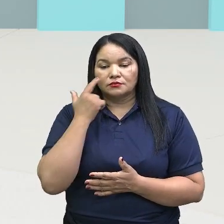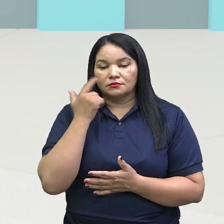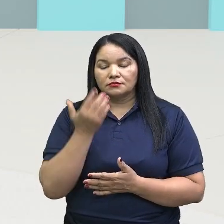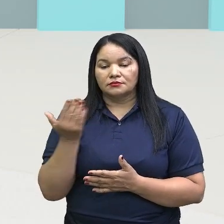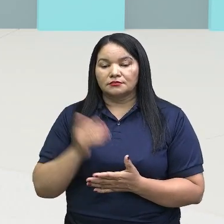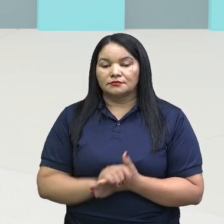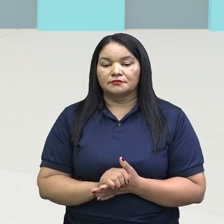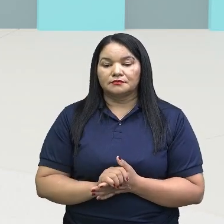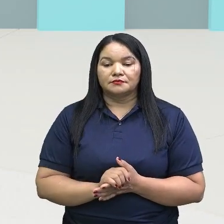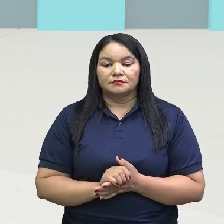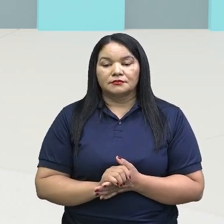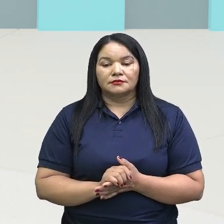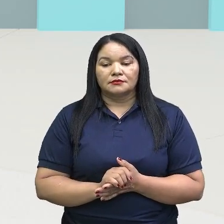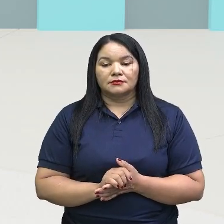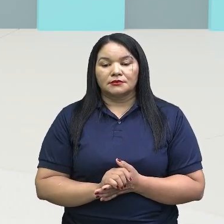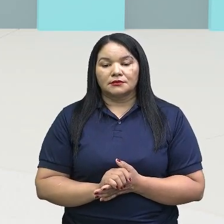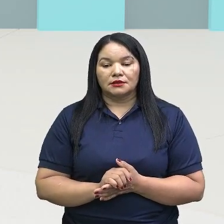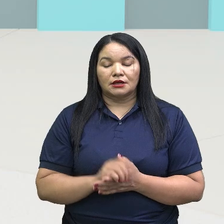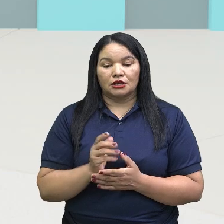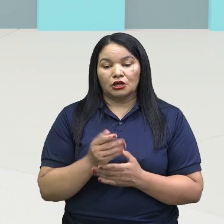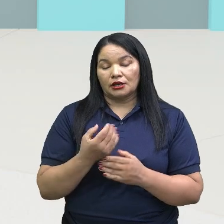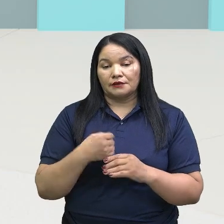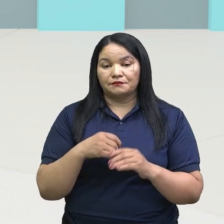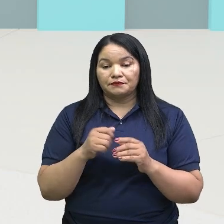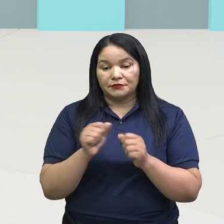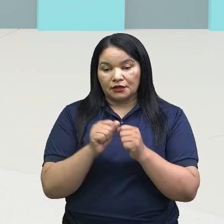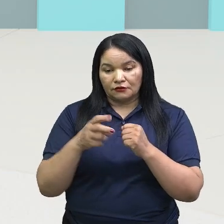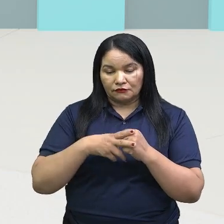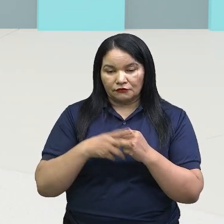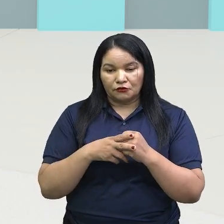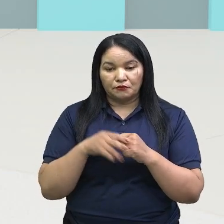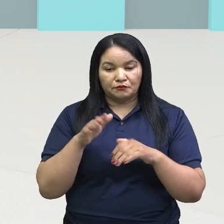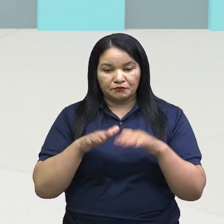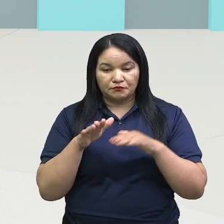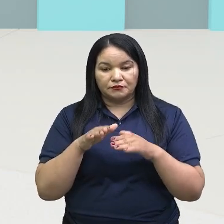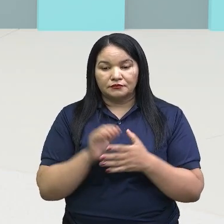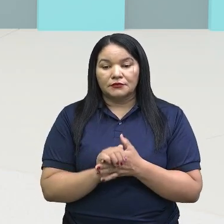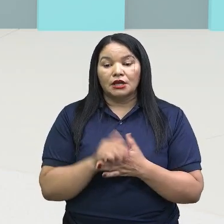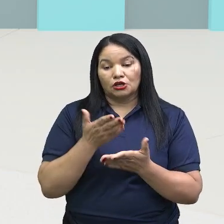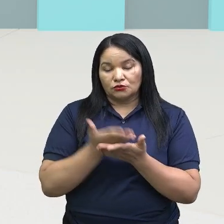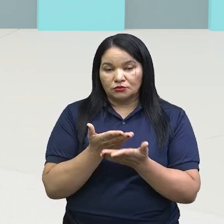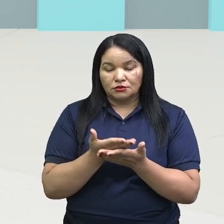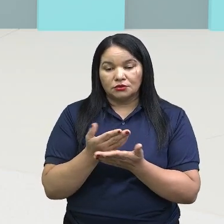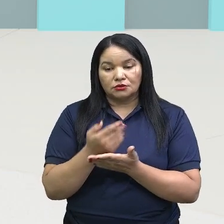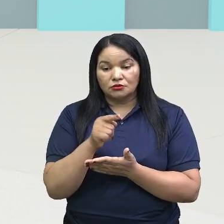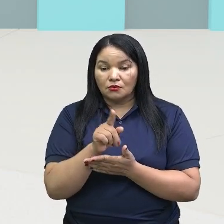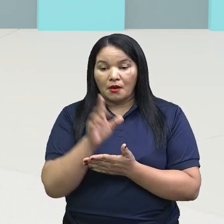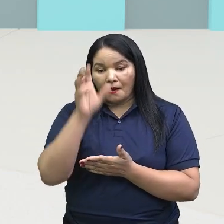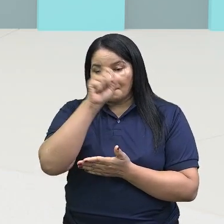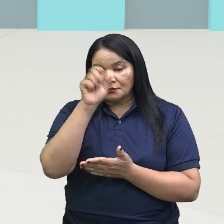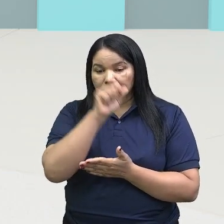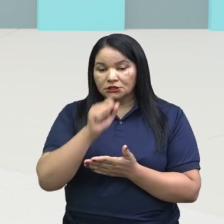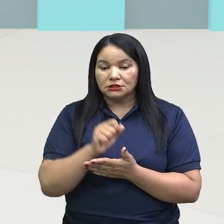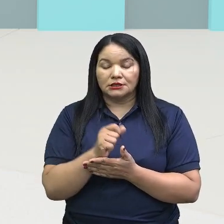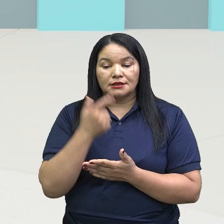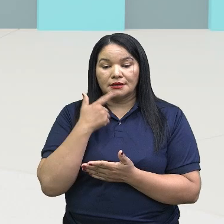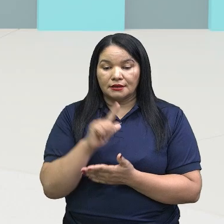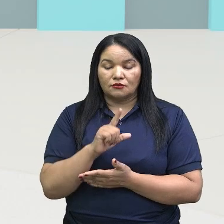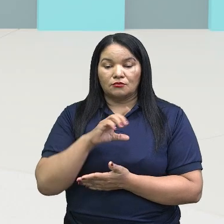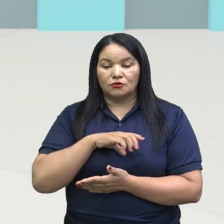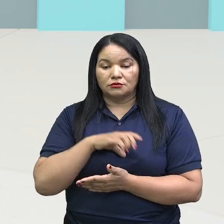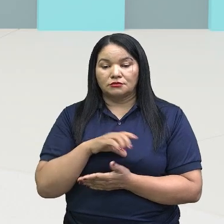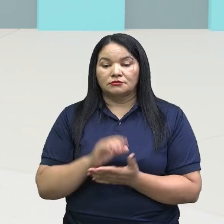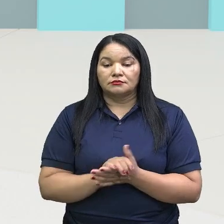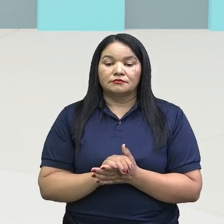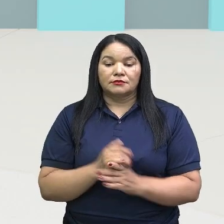a condicional, adverbial condicional. Estudando aprenderá a língua portuguesa. Então, estudando está no gerúndio,